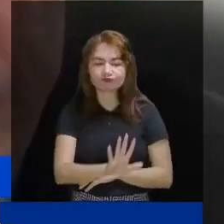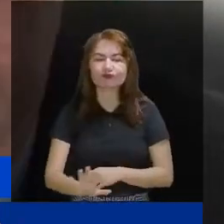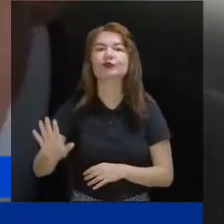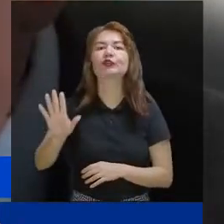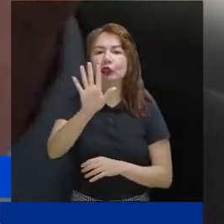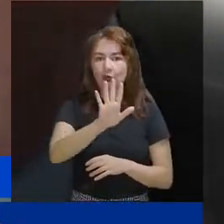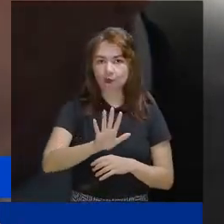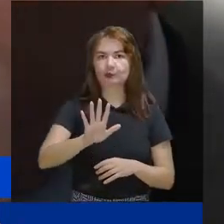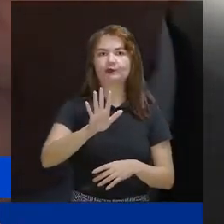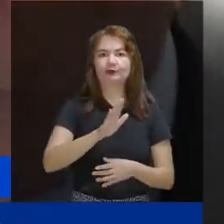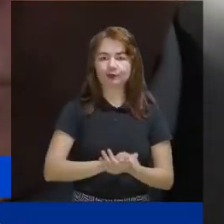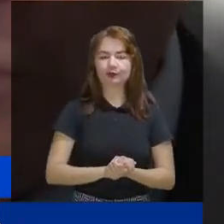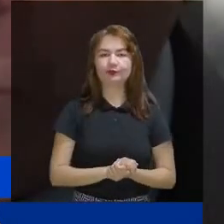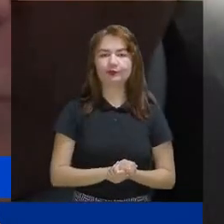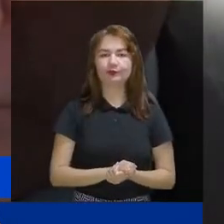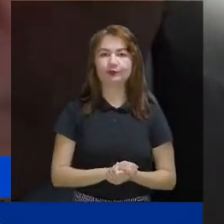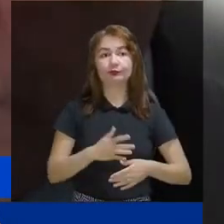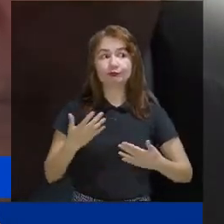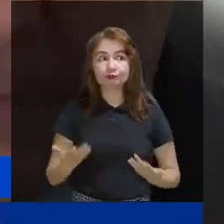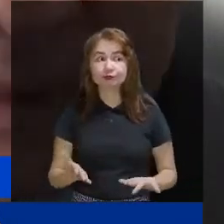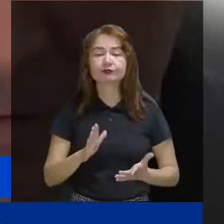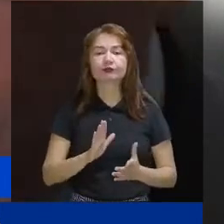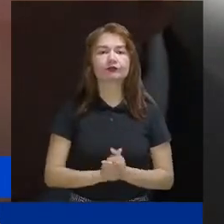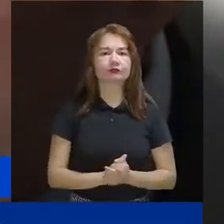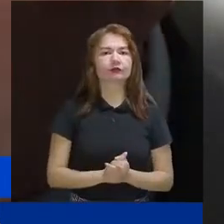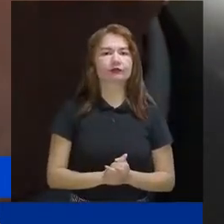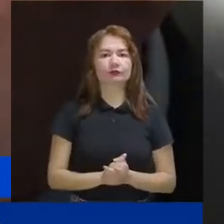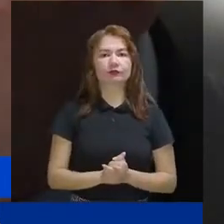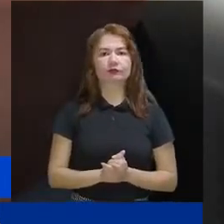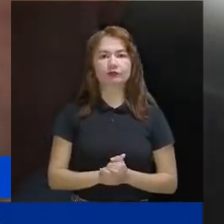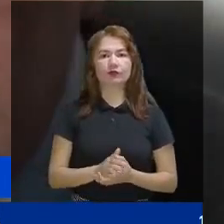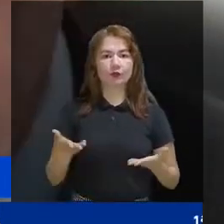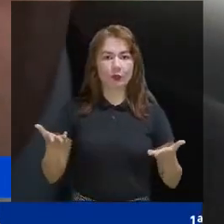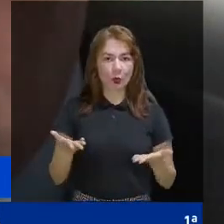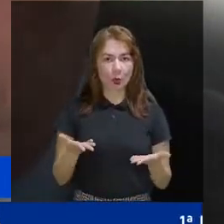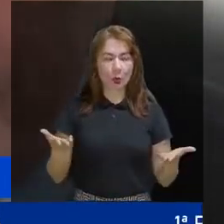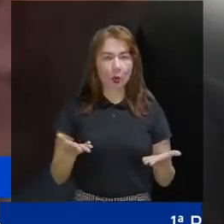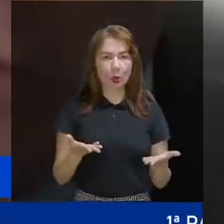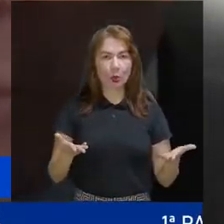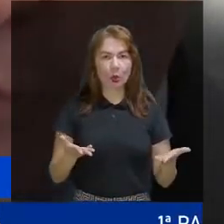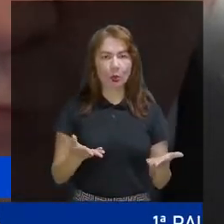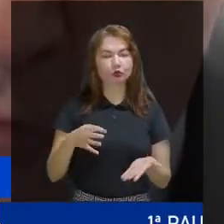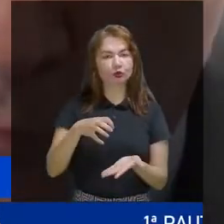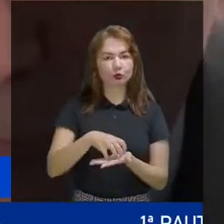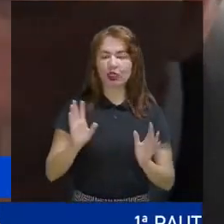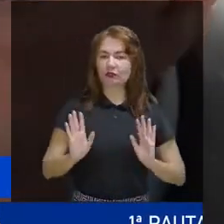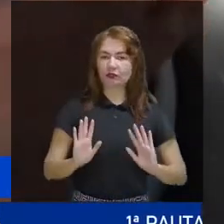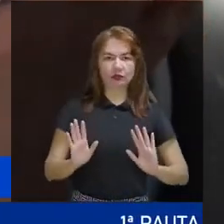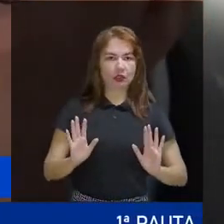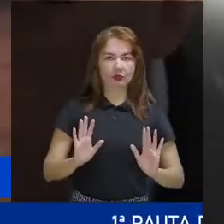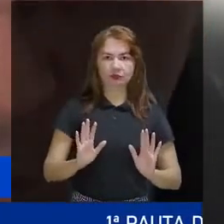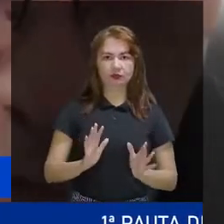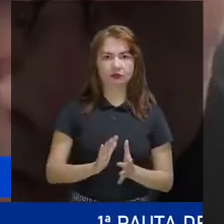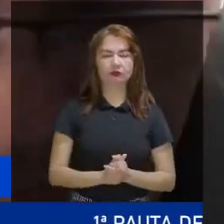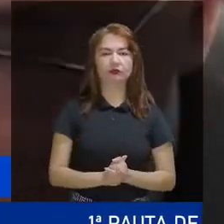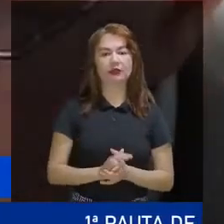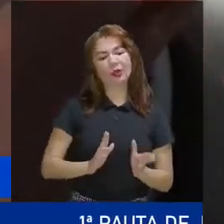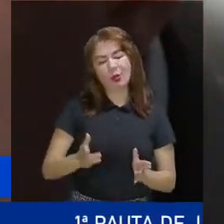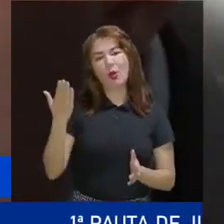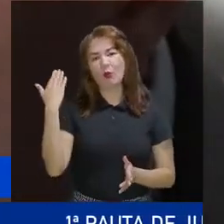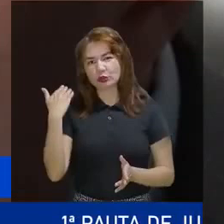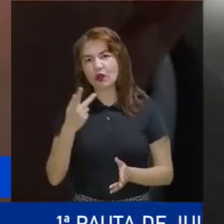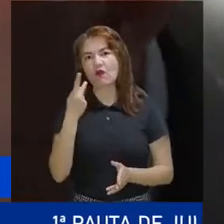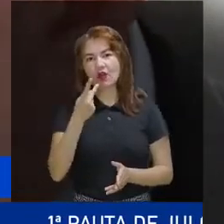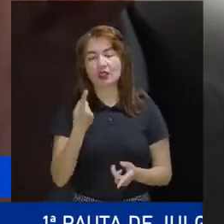Então, eu não vou, desta vez, entrar nessa questão do mérito, como fizemos